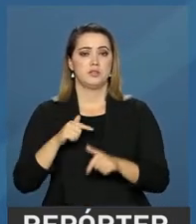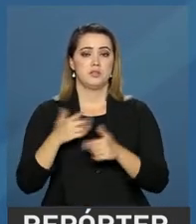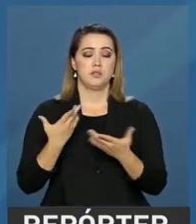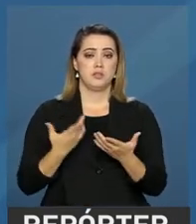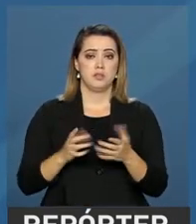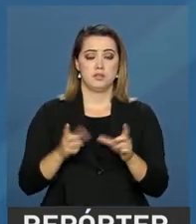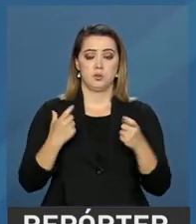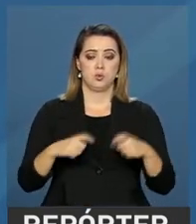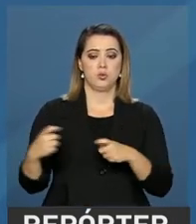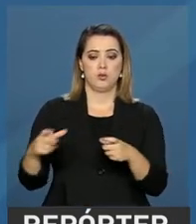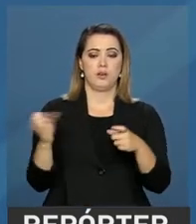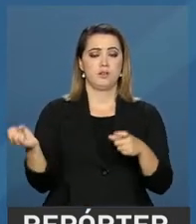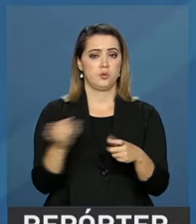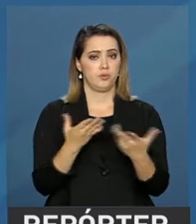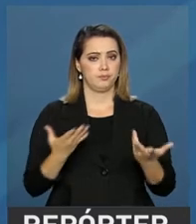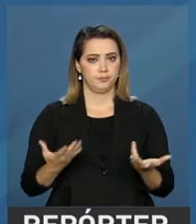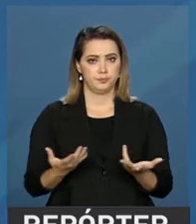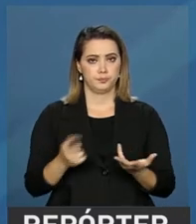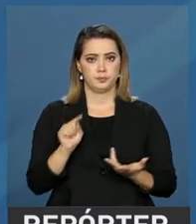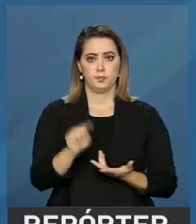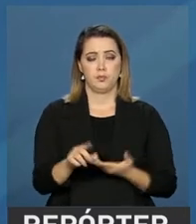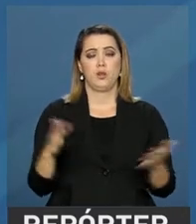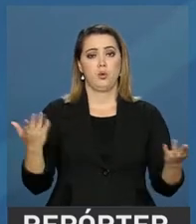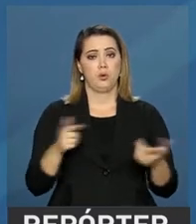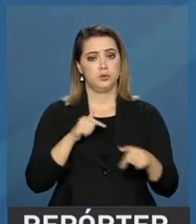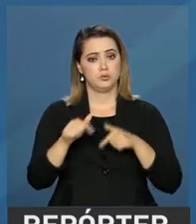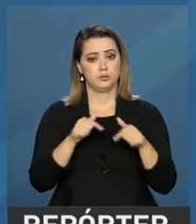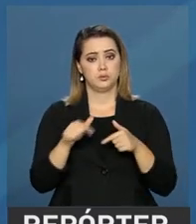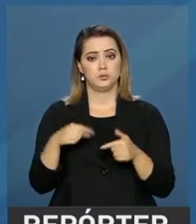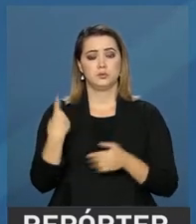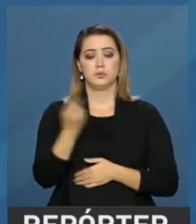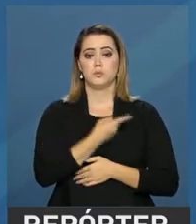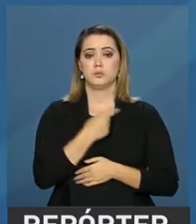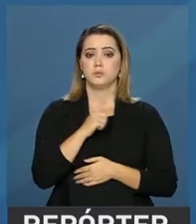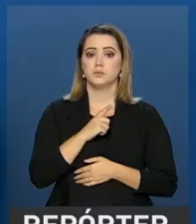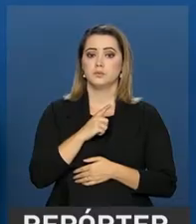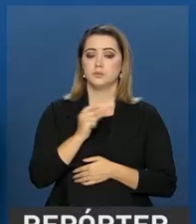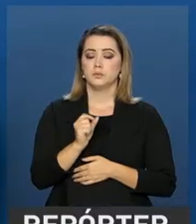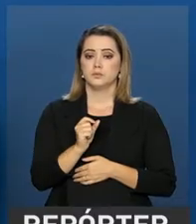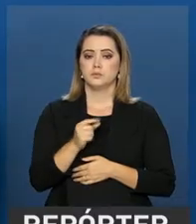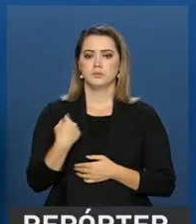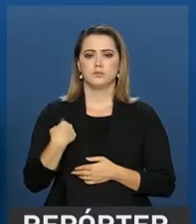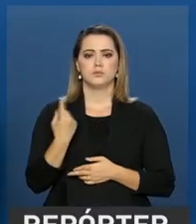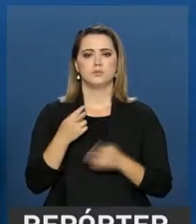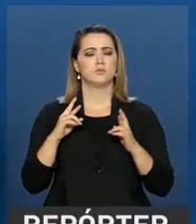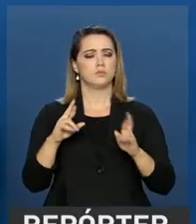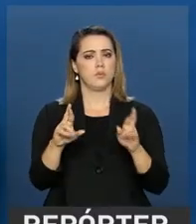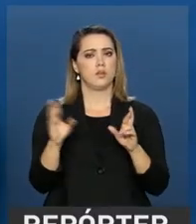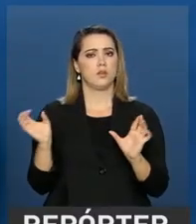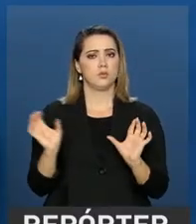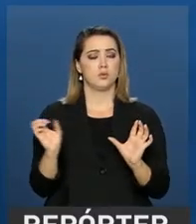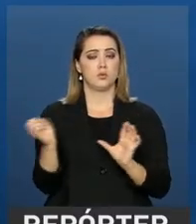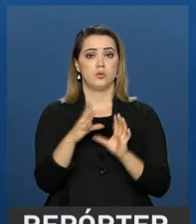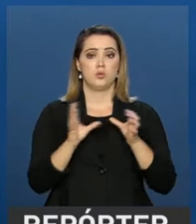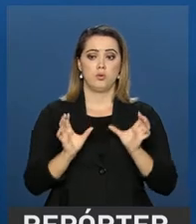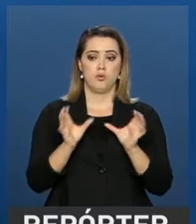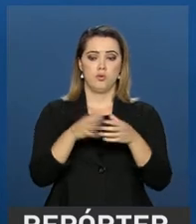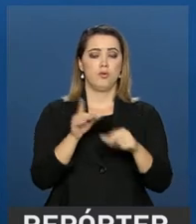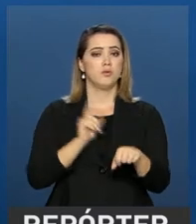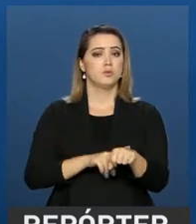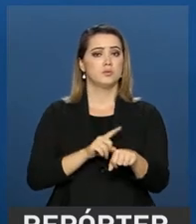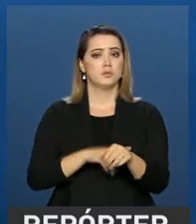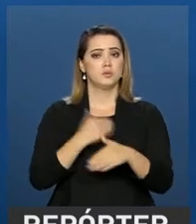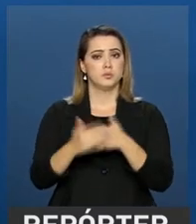de minas com esses atos esperamos um novo ciclo virtuoso de um